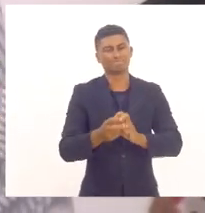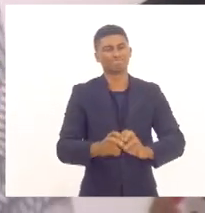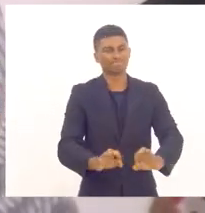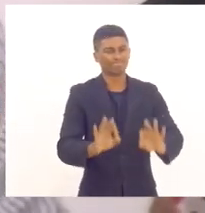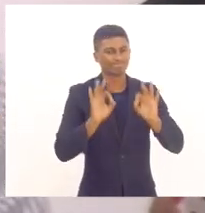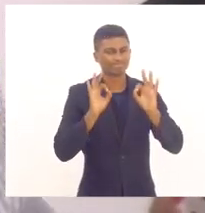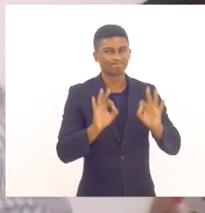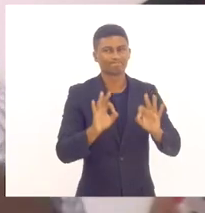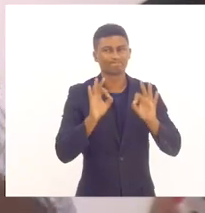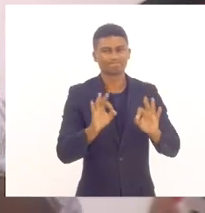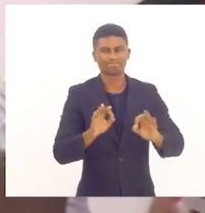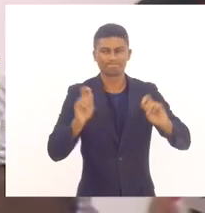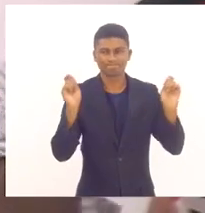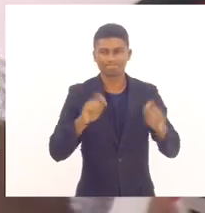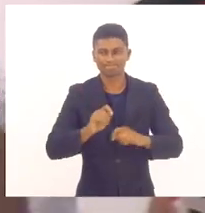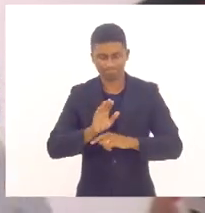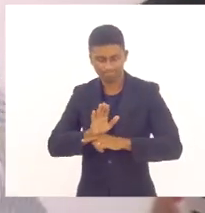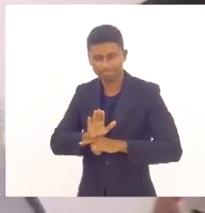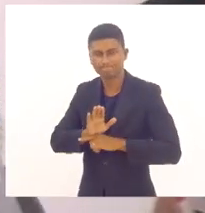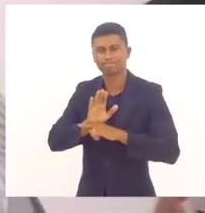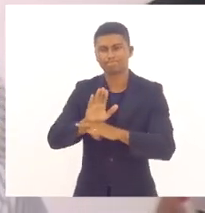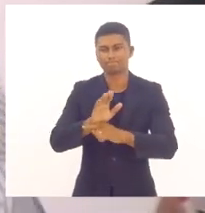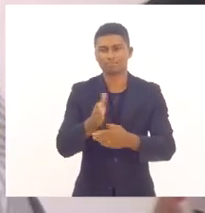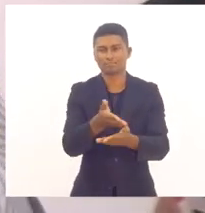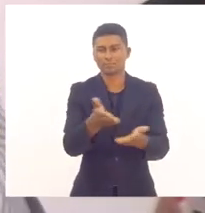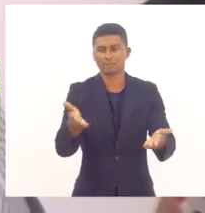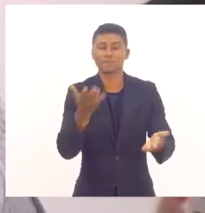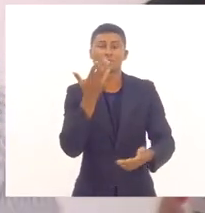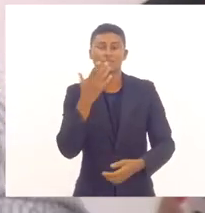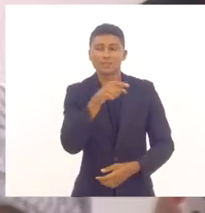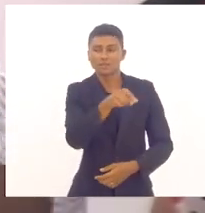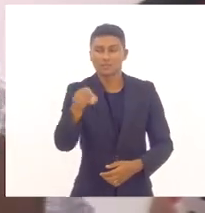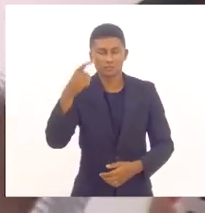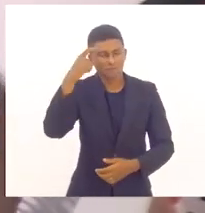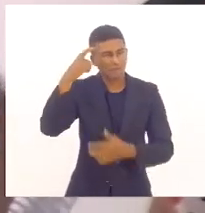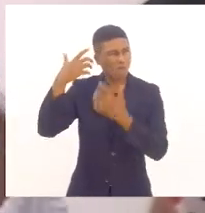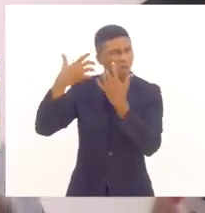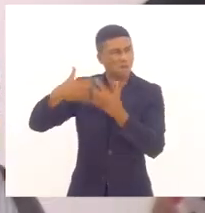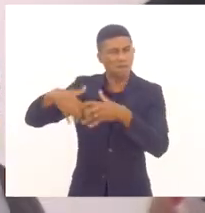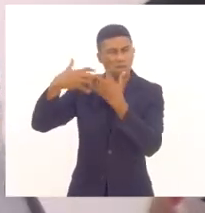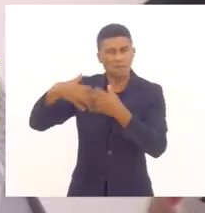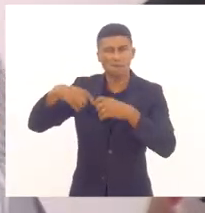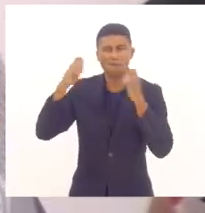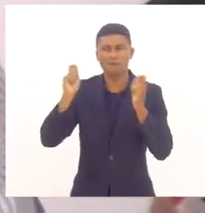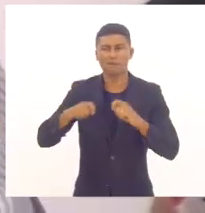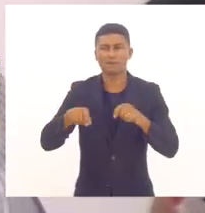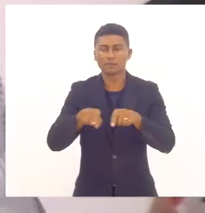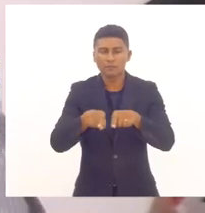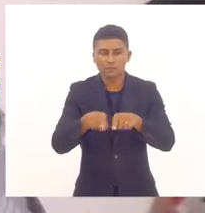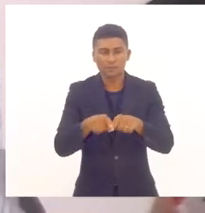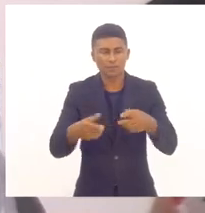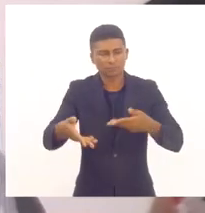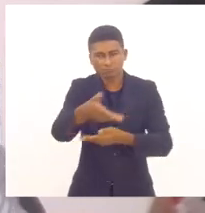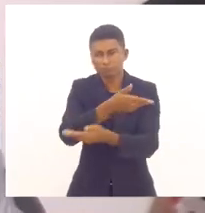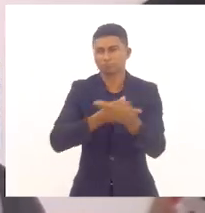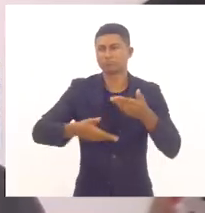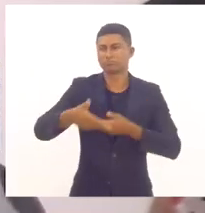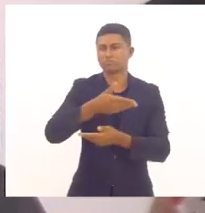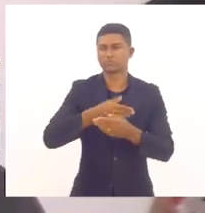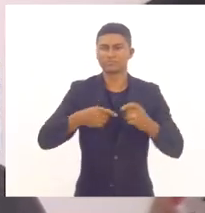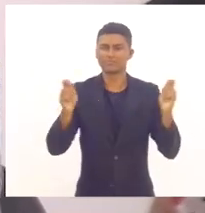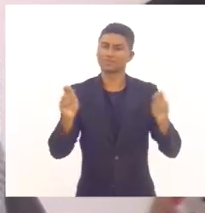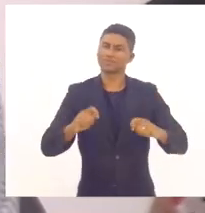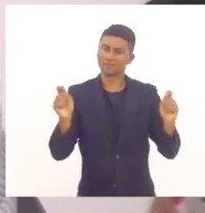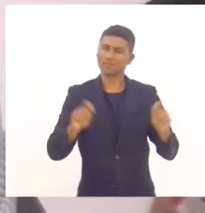absurdo para desenvolver muito a cognição dessas crianças, para dar oportunidade de socialização e para dar